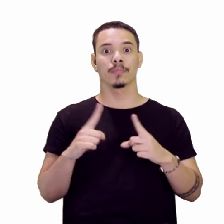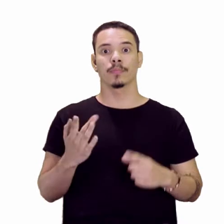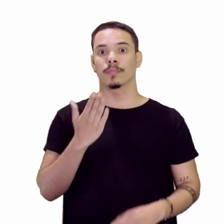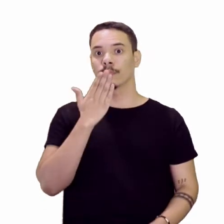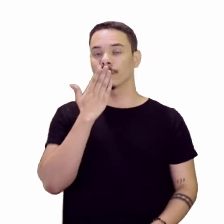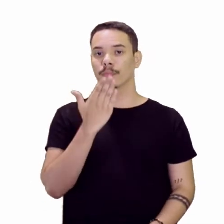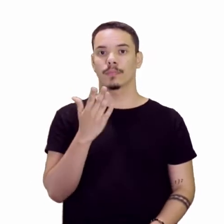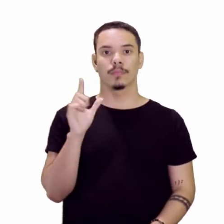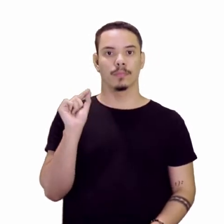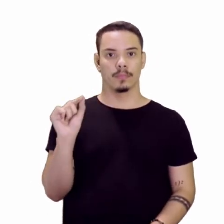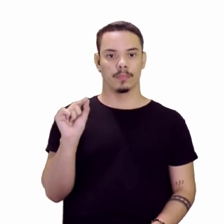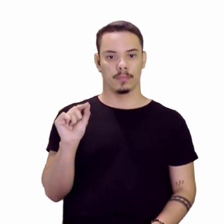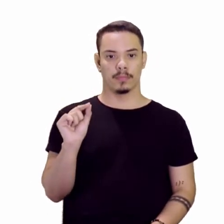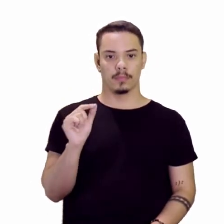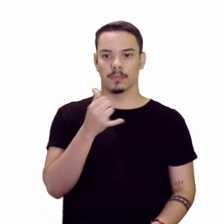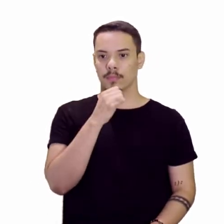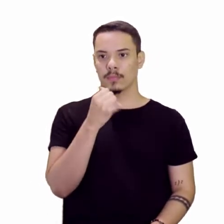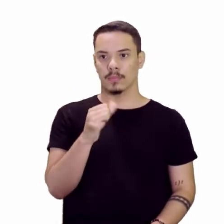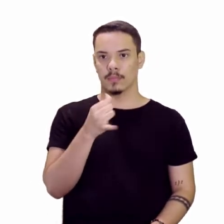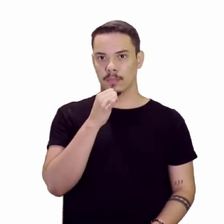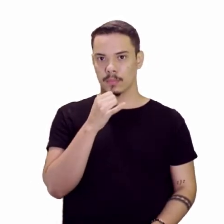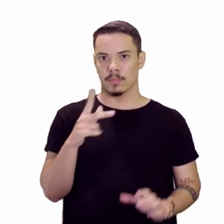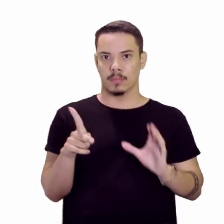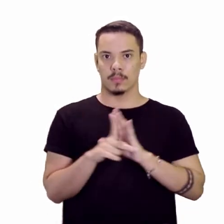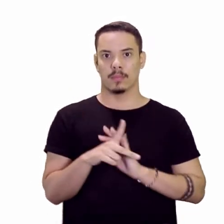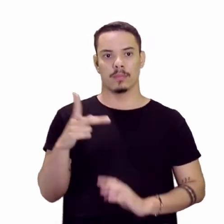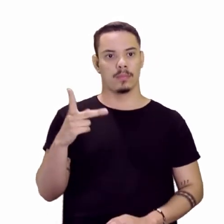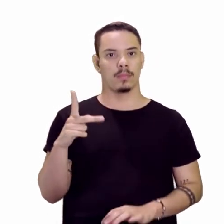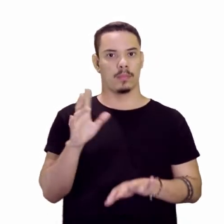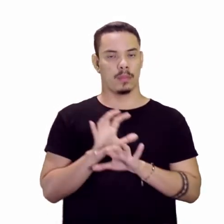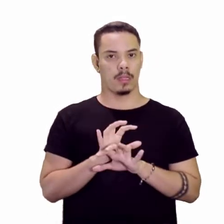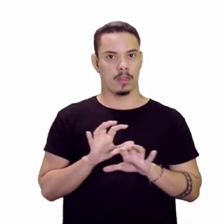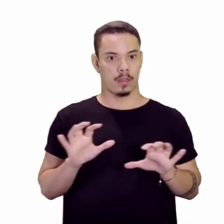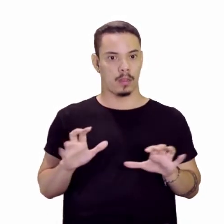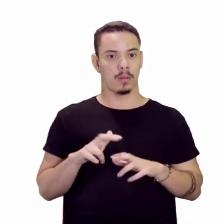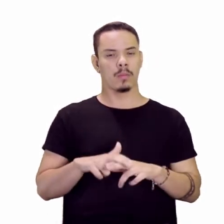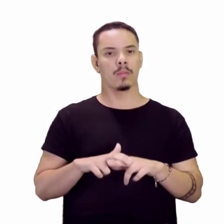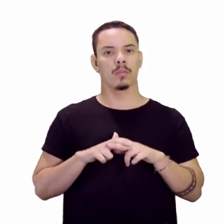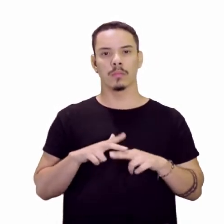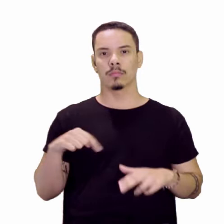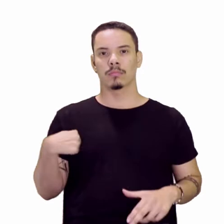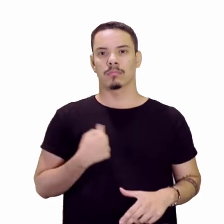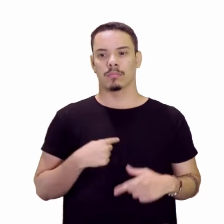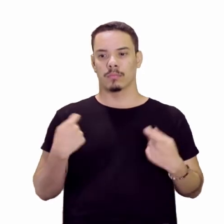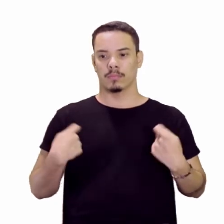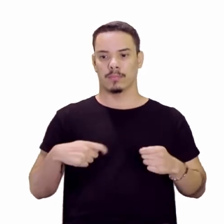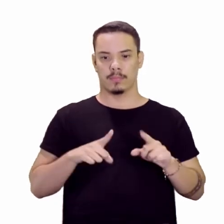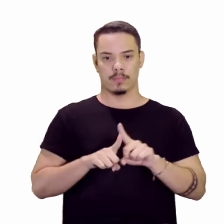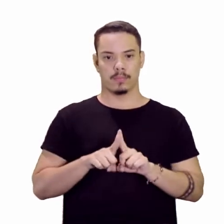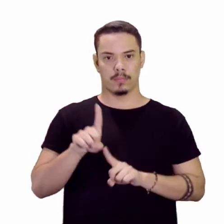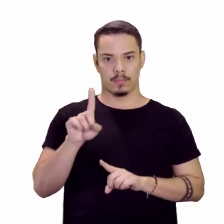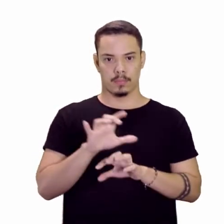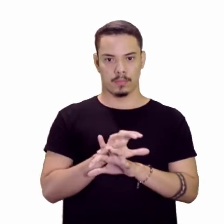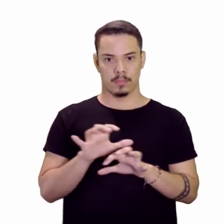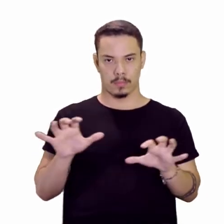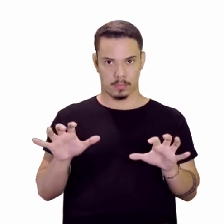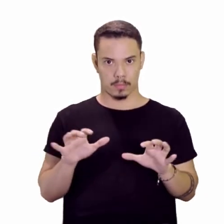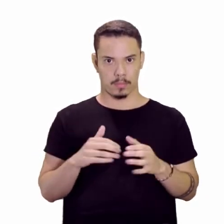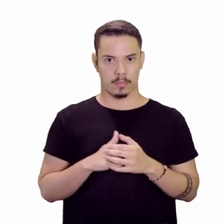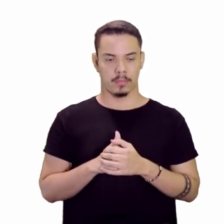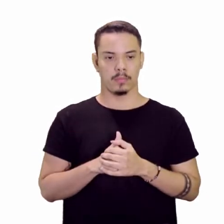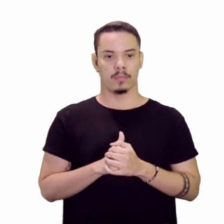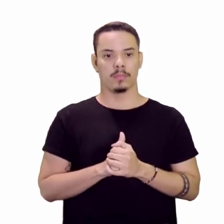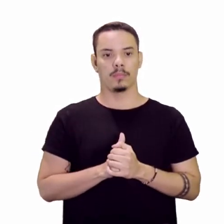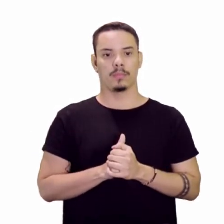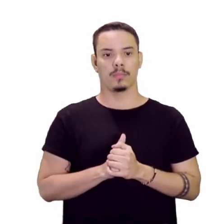quê? A energia alto. potencial no alto, no ponto A. Então a gente precisa da altura aqui no Do ponto ponto A. A.